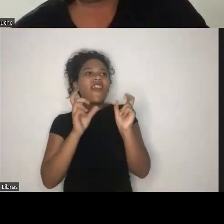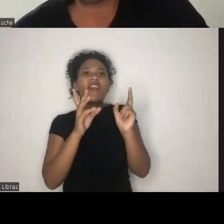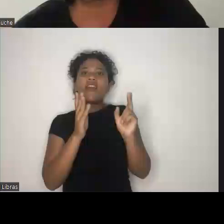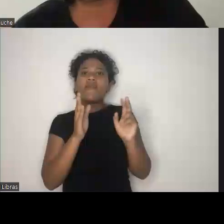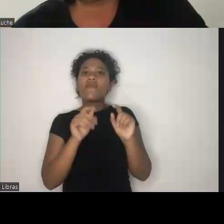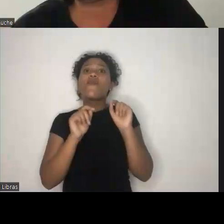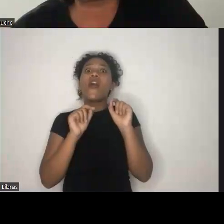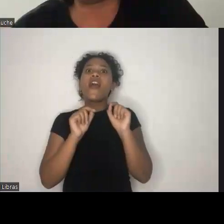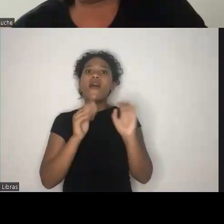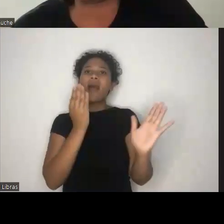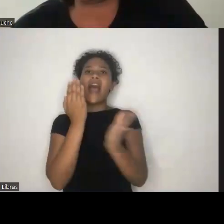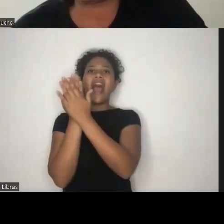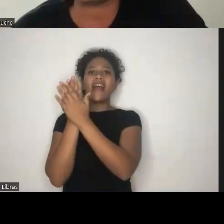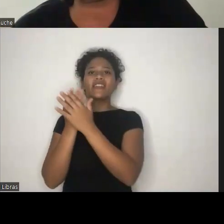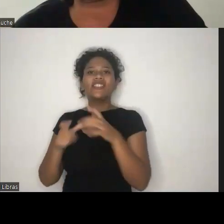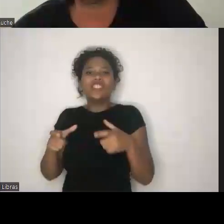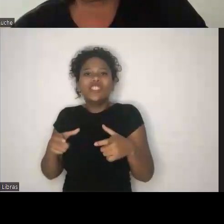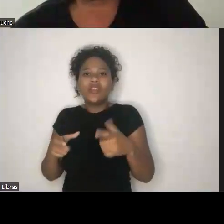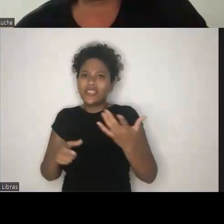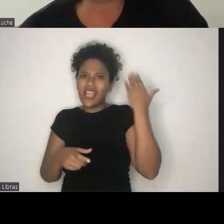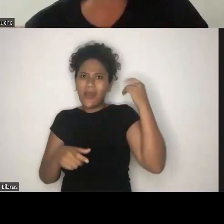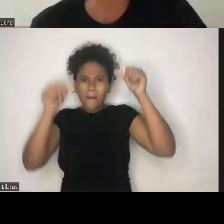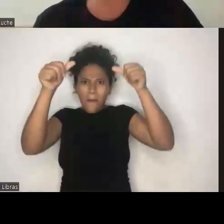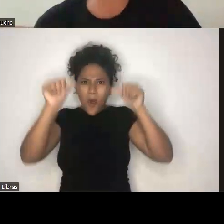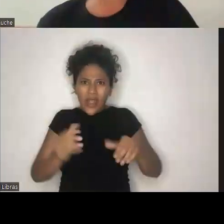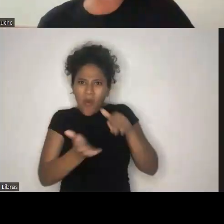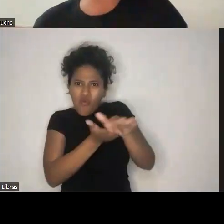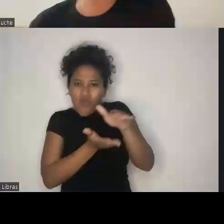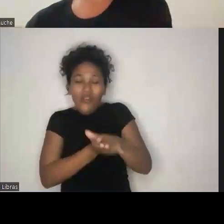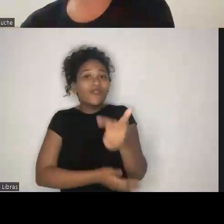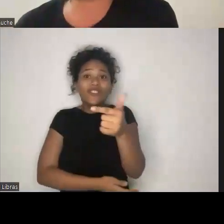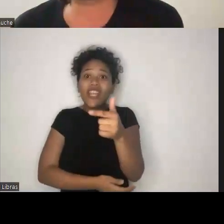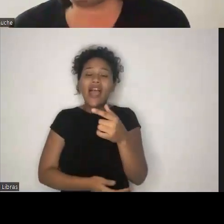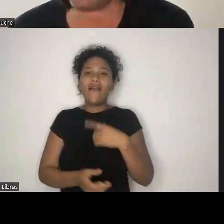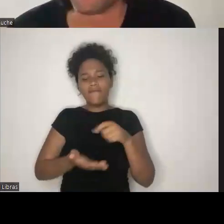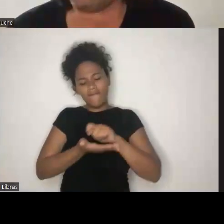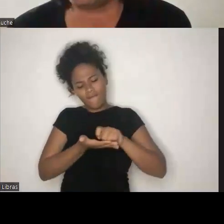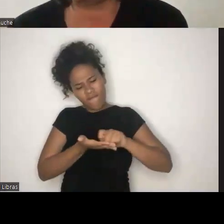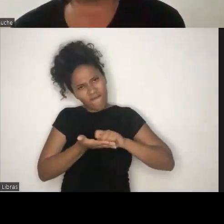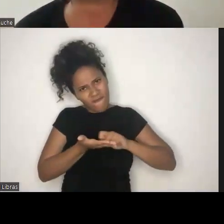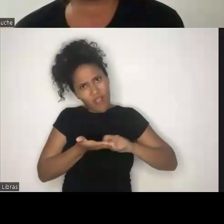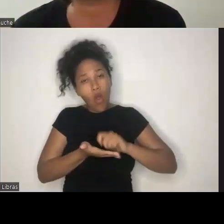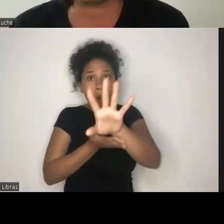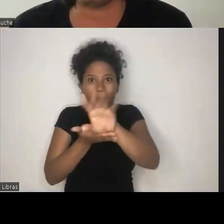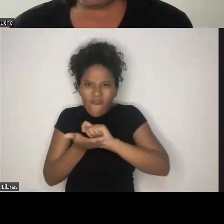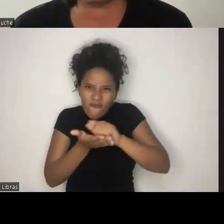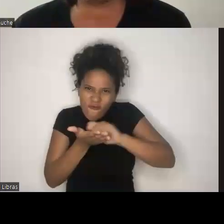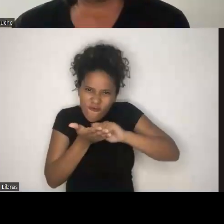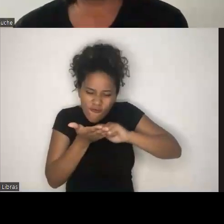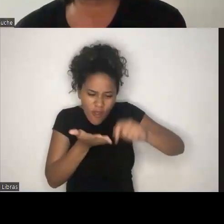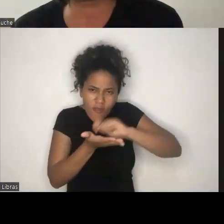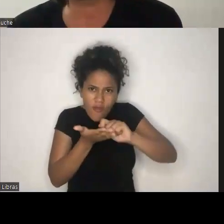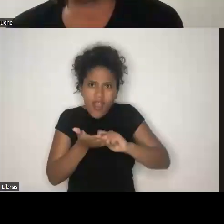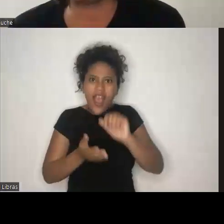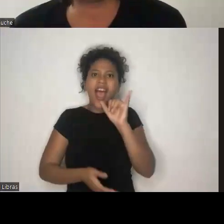né não tinha poster naquela época então eu comecei a vender capa de disco Então eu copiava as capas do Iron